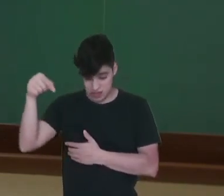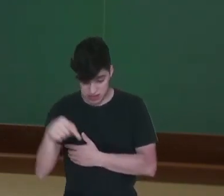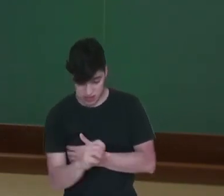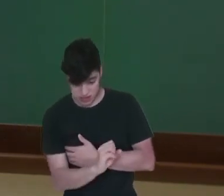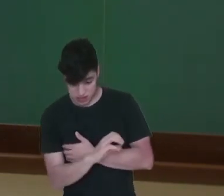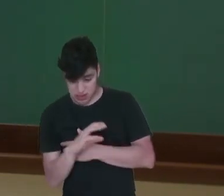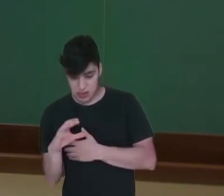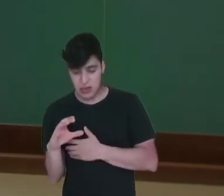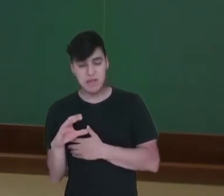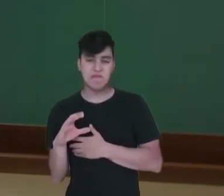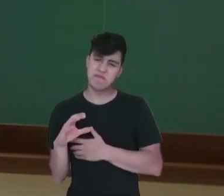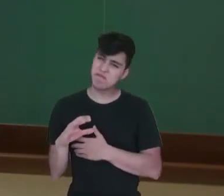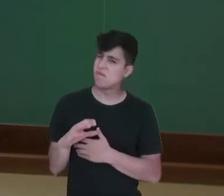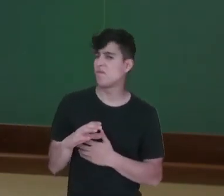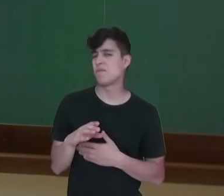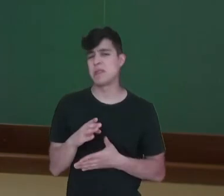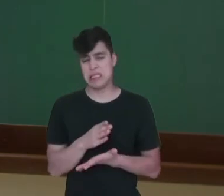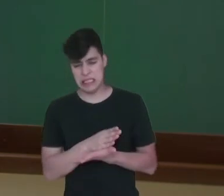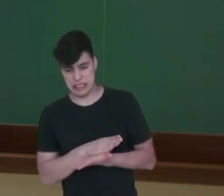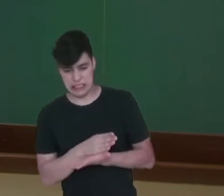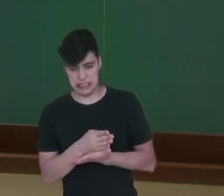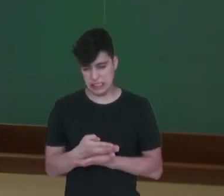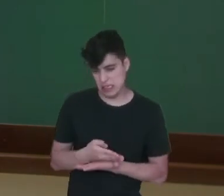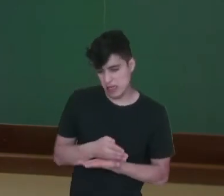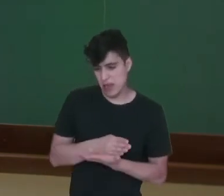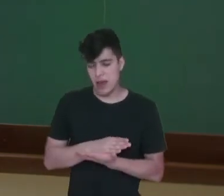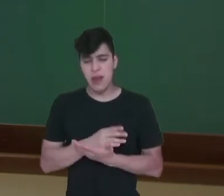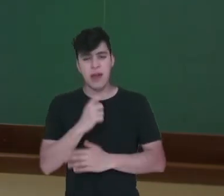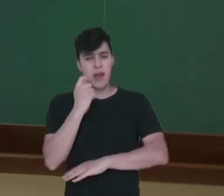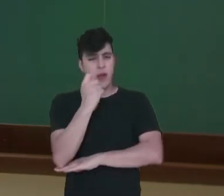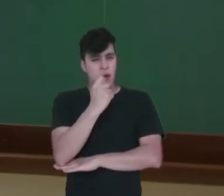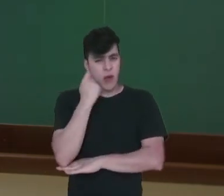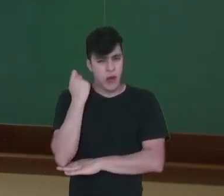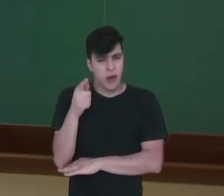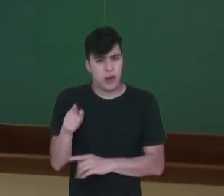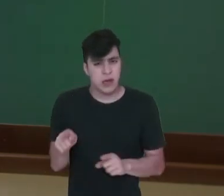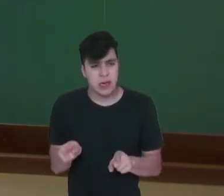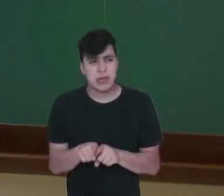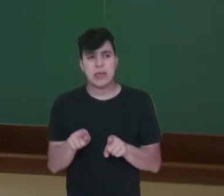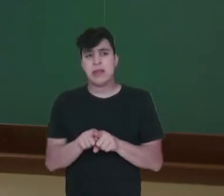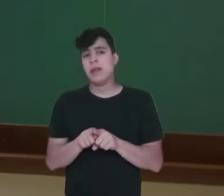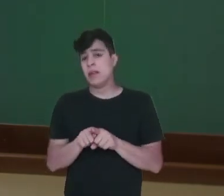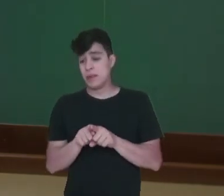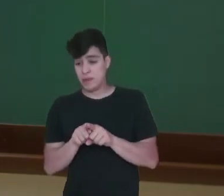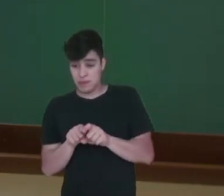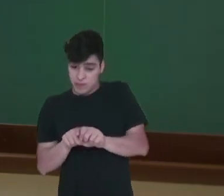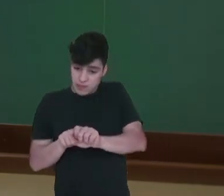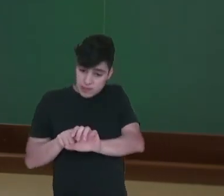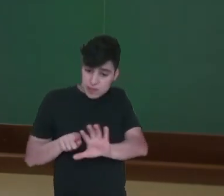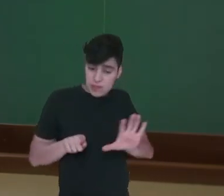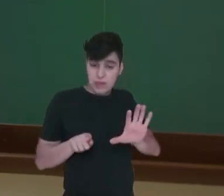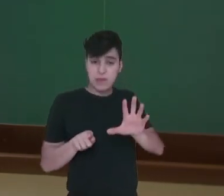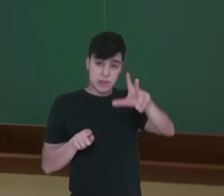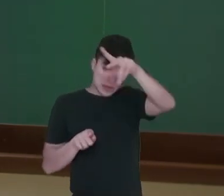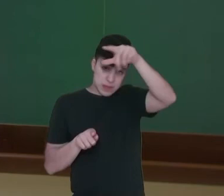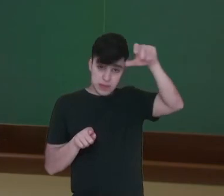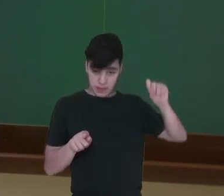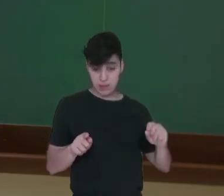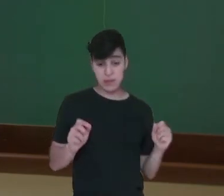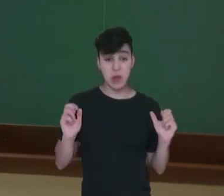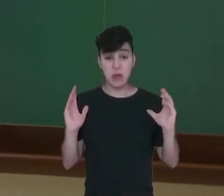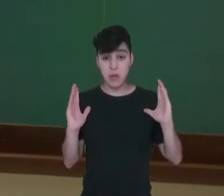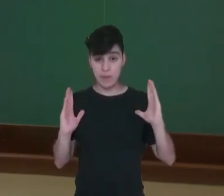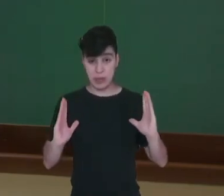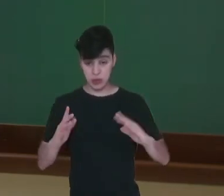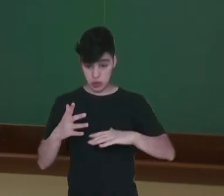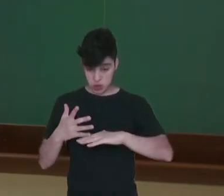Catarina, até partes ali do Rio Grande do Sul, também indo até o Mato Grosso do Sul. No período